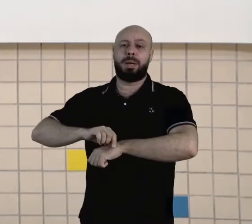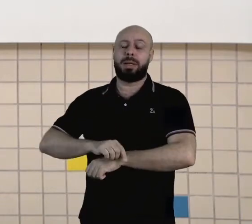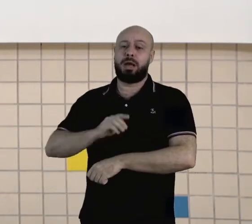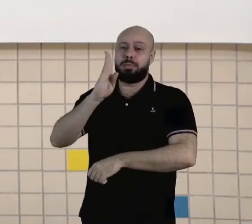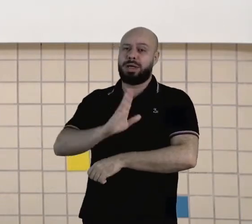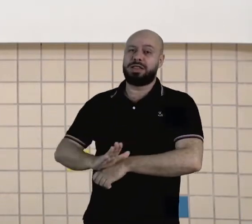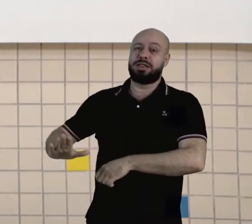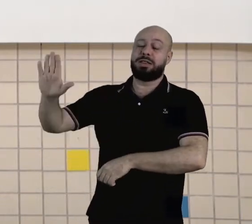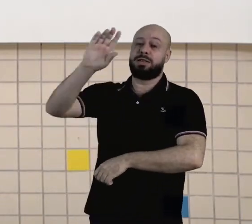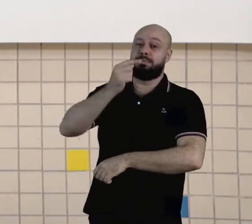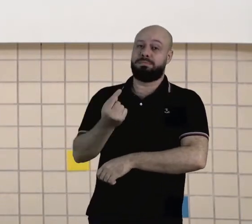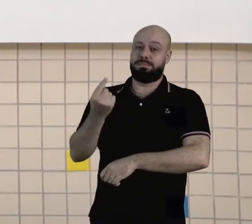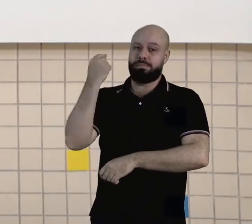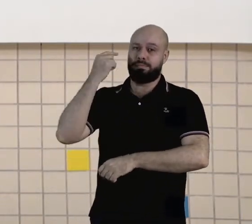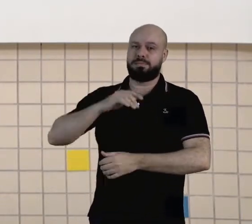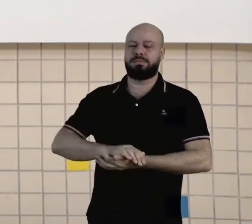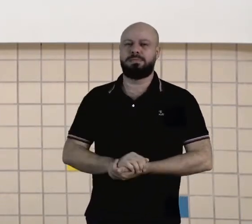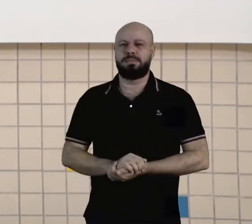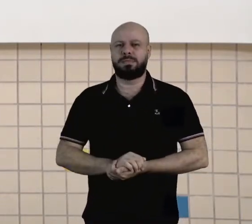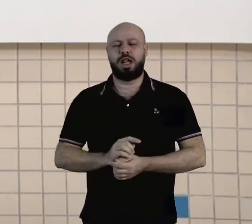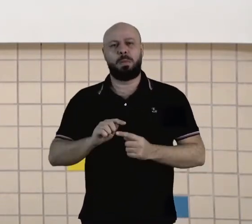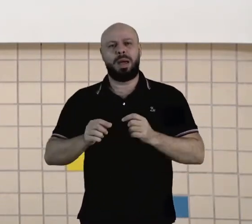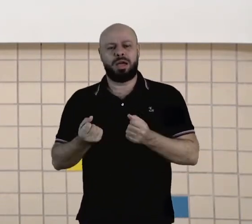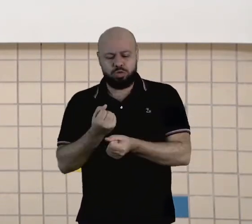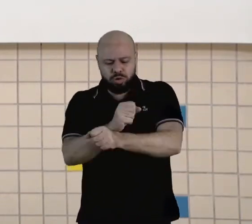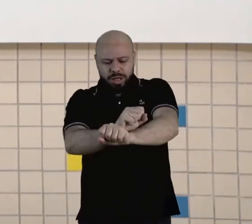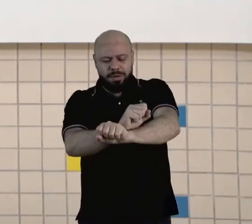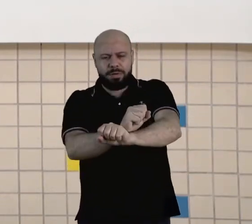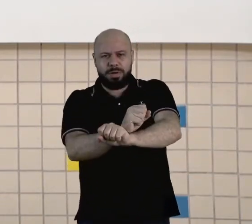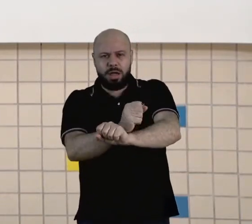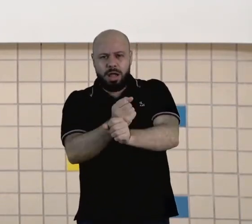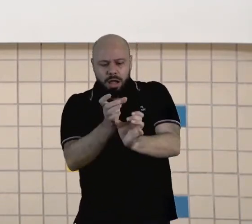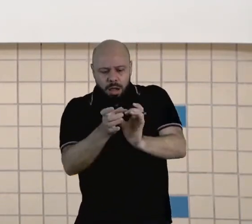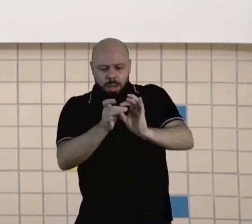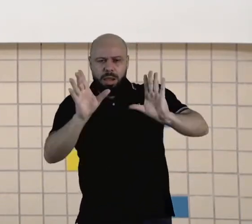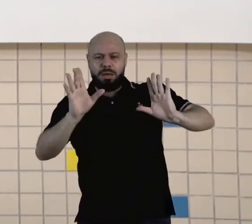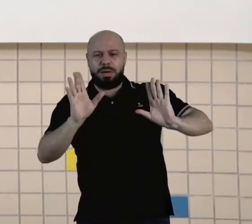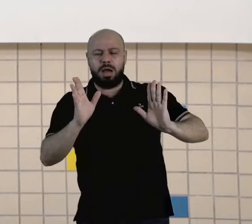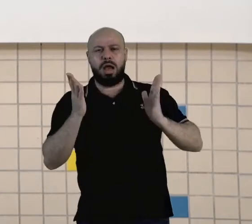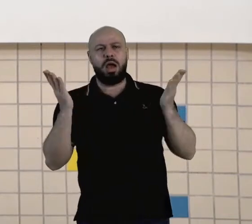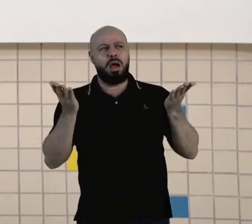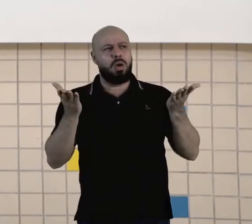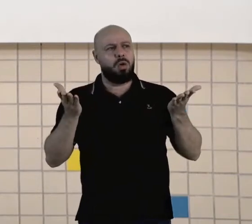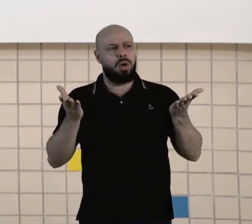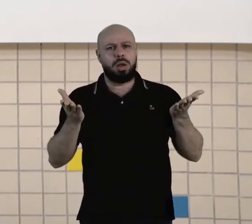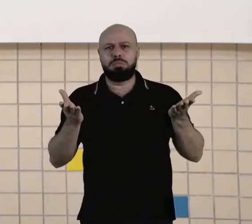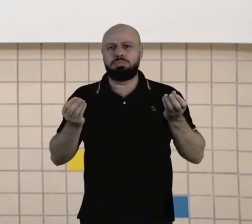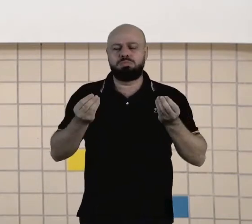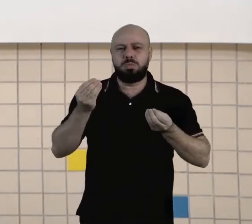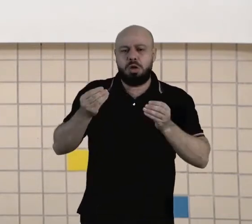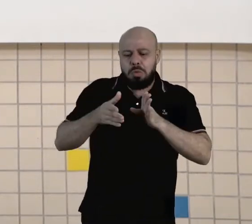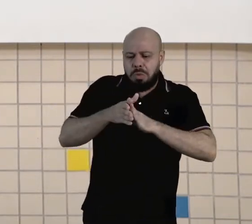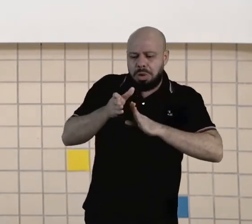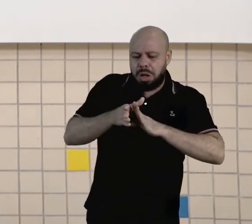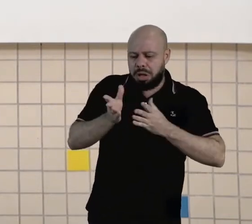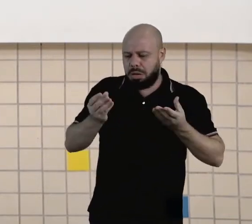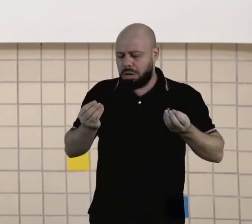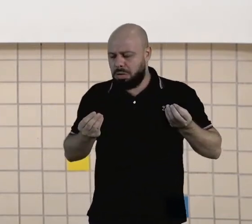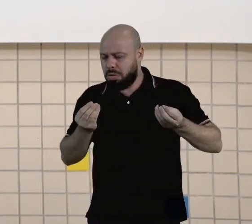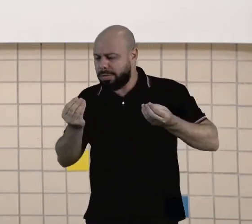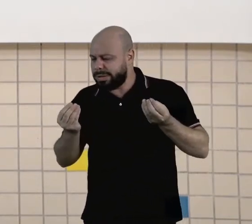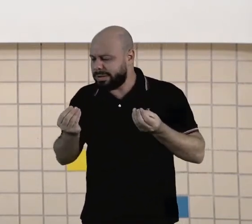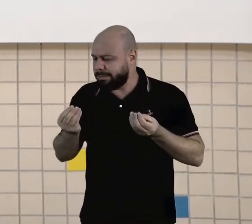os escravos, que foram apenas libertos, sem nenhum tipo de orientação, sem